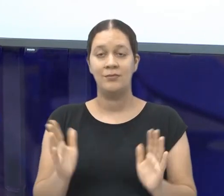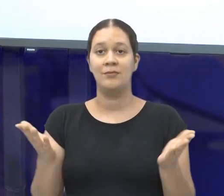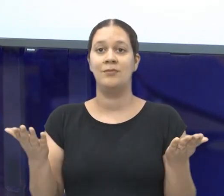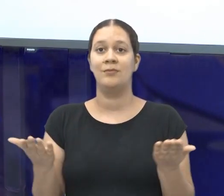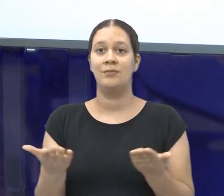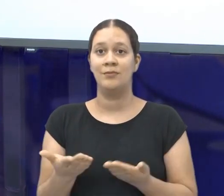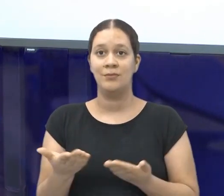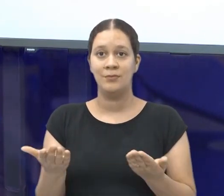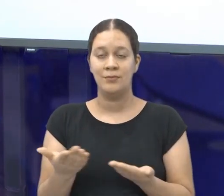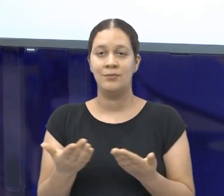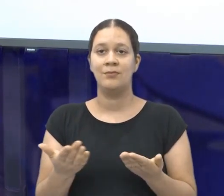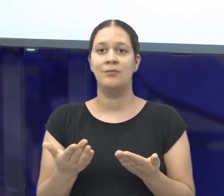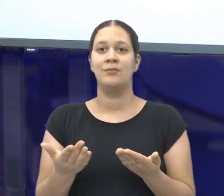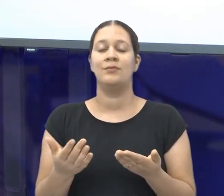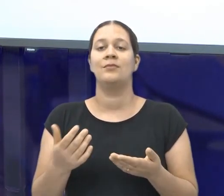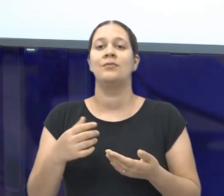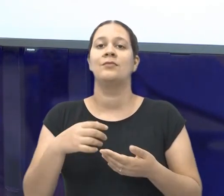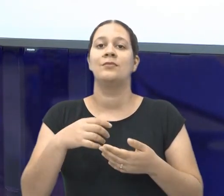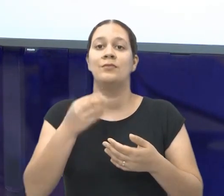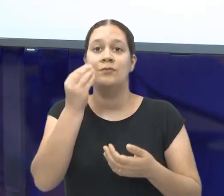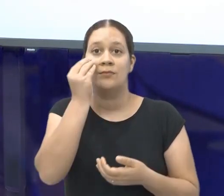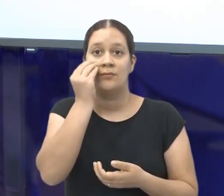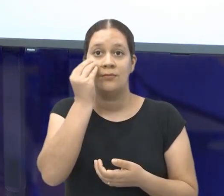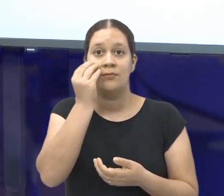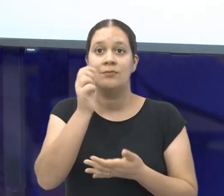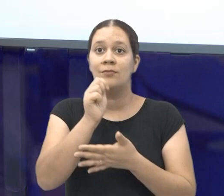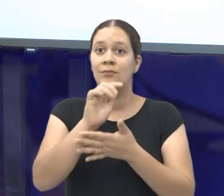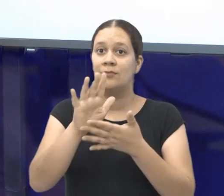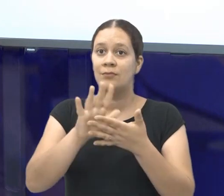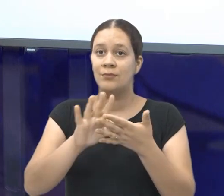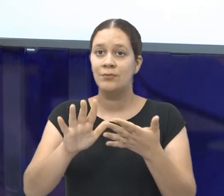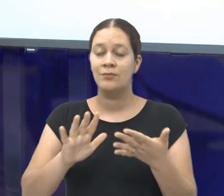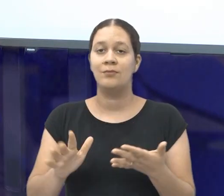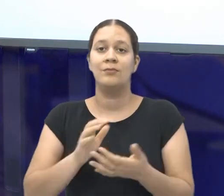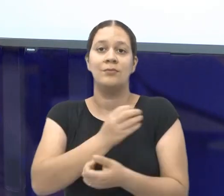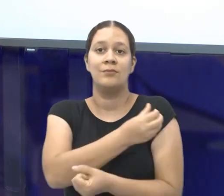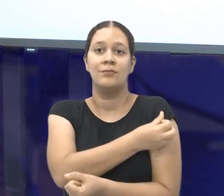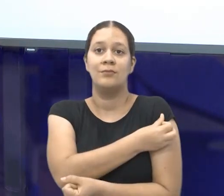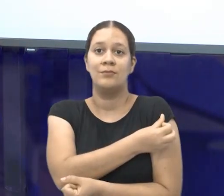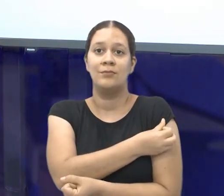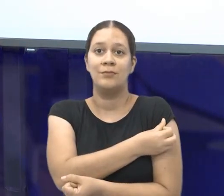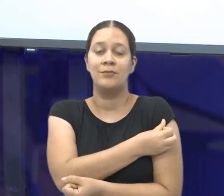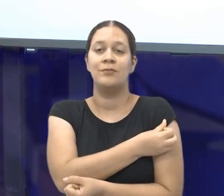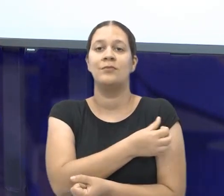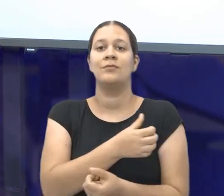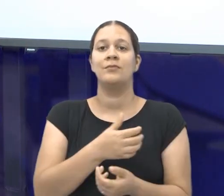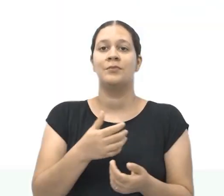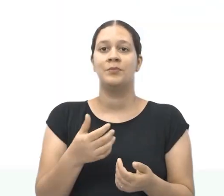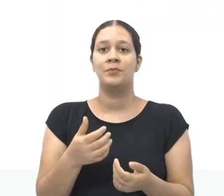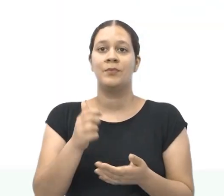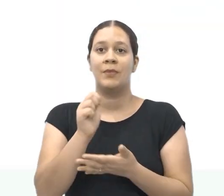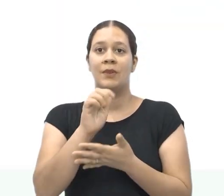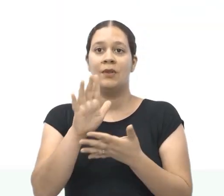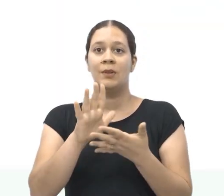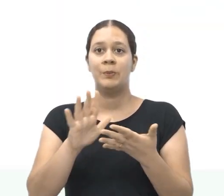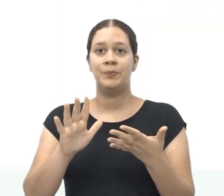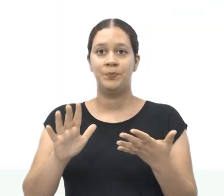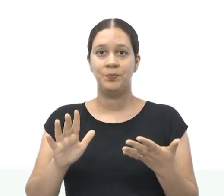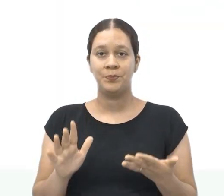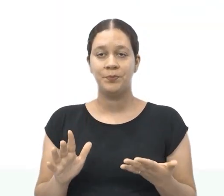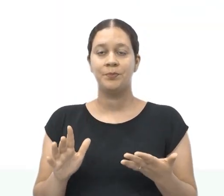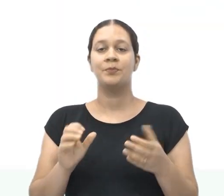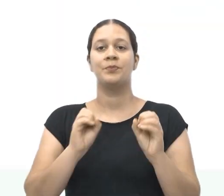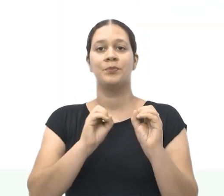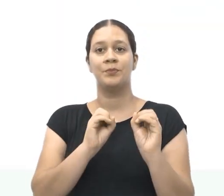agora nós vamos corrigir as atividades do 6º ano, que são aquelas atividades que têm a ver com